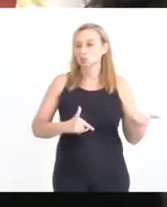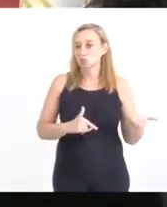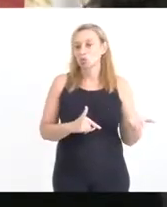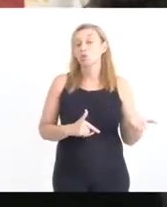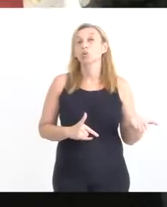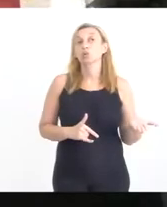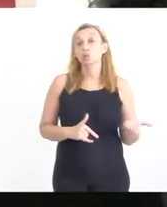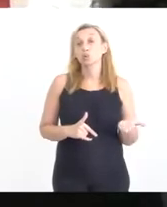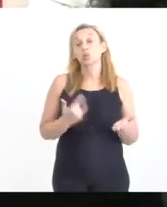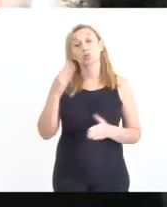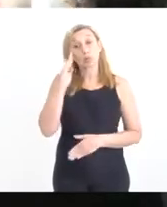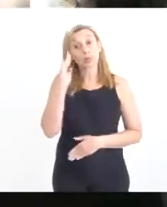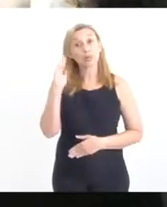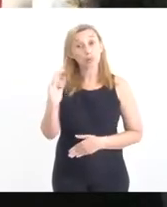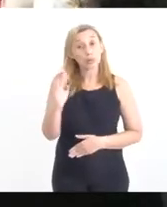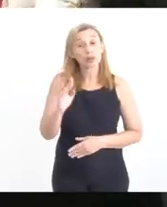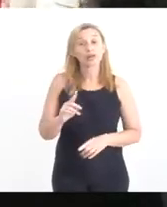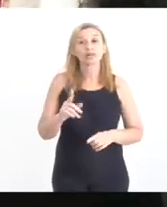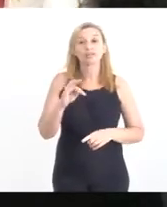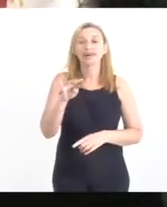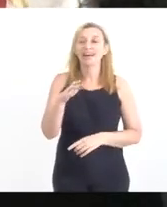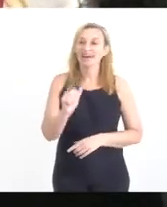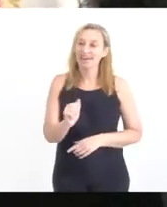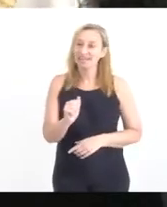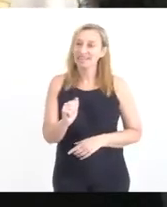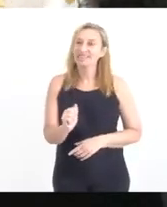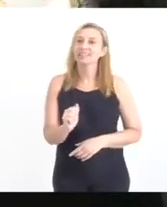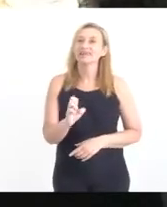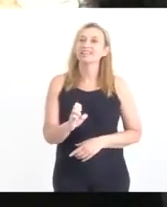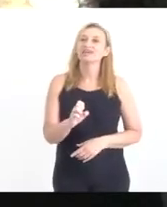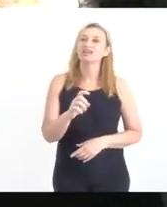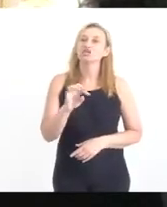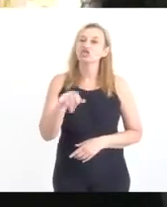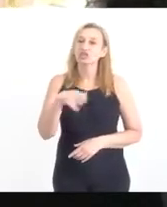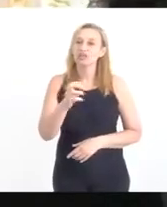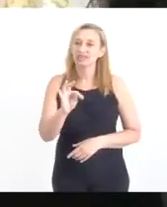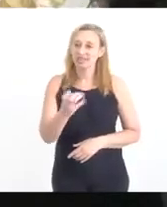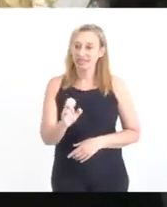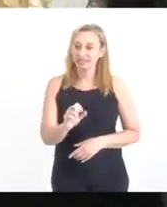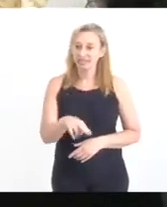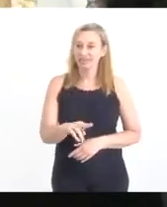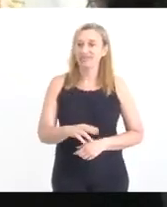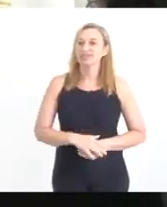foi fundamental Margareth e Jonathan